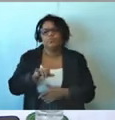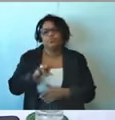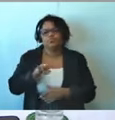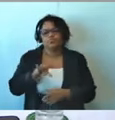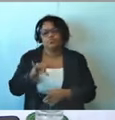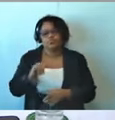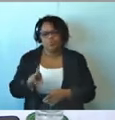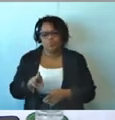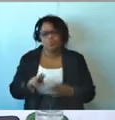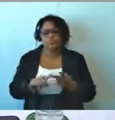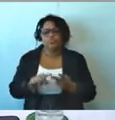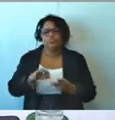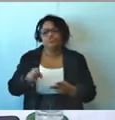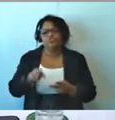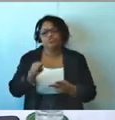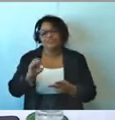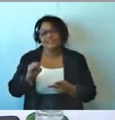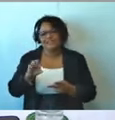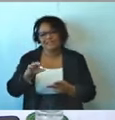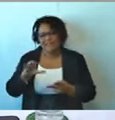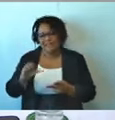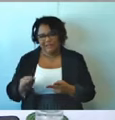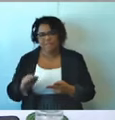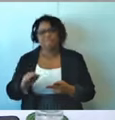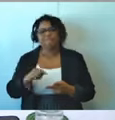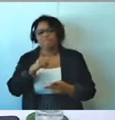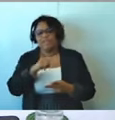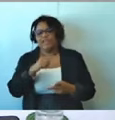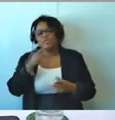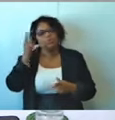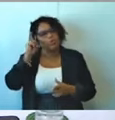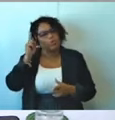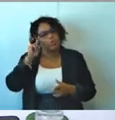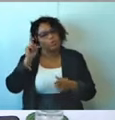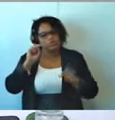rodando dia a dia. Eu não...